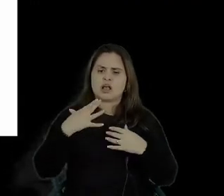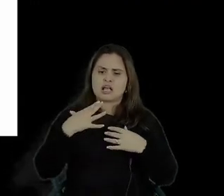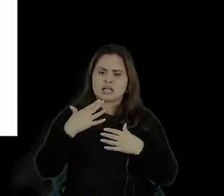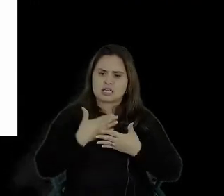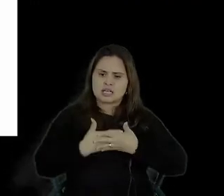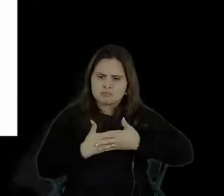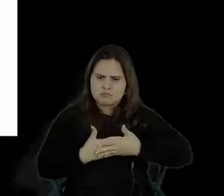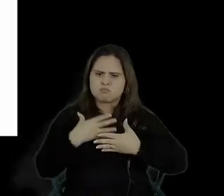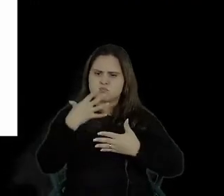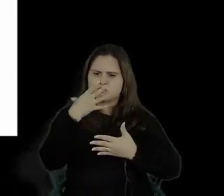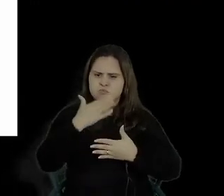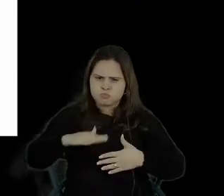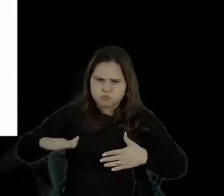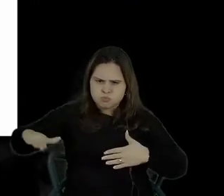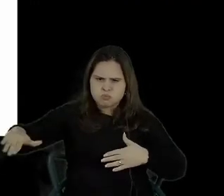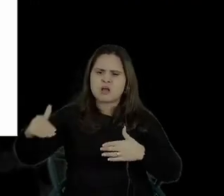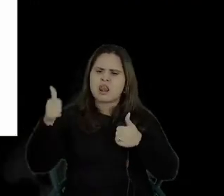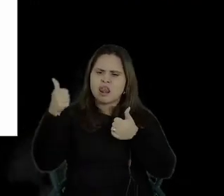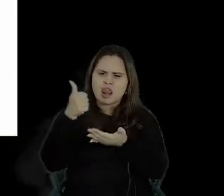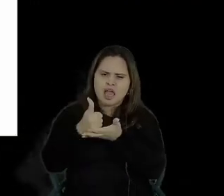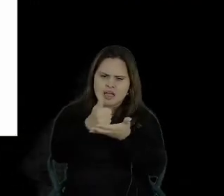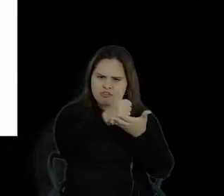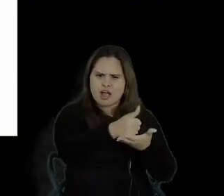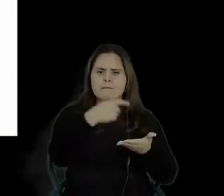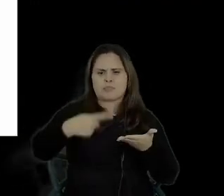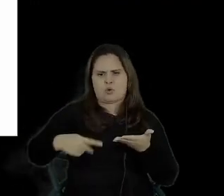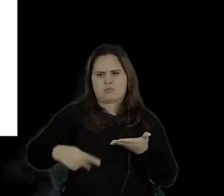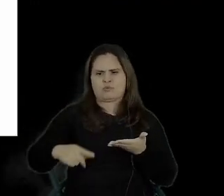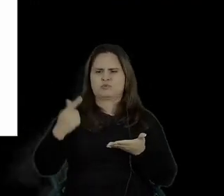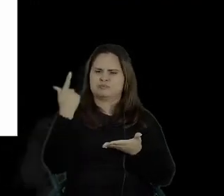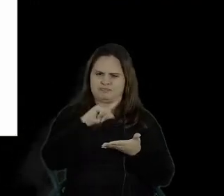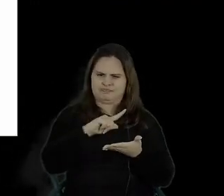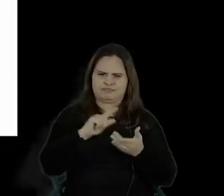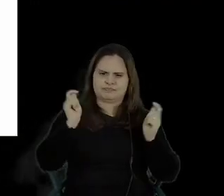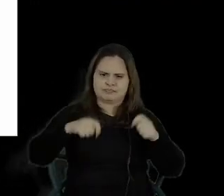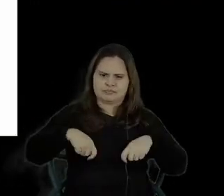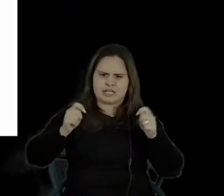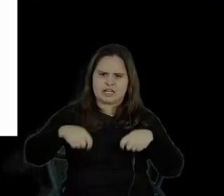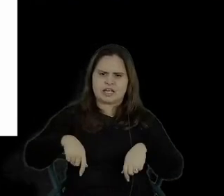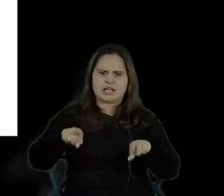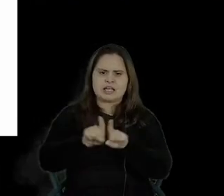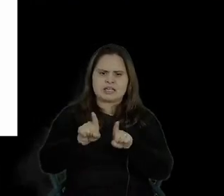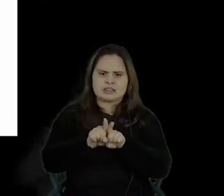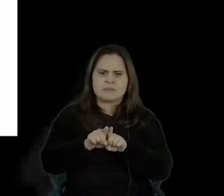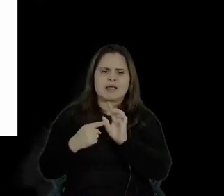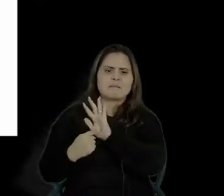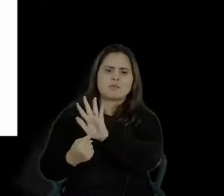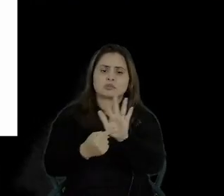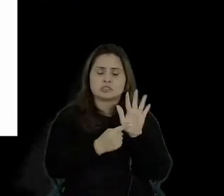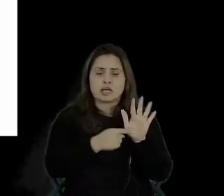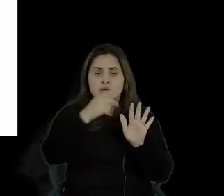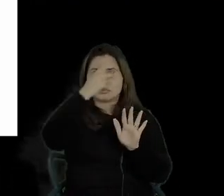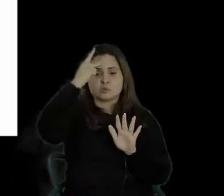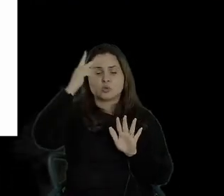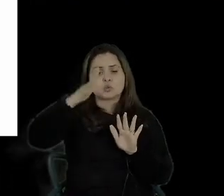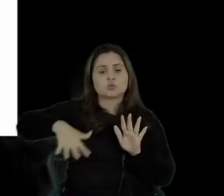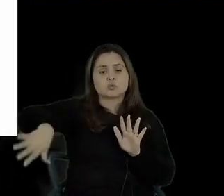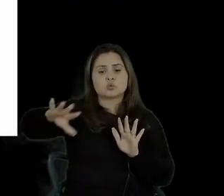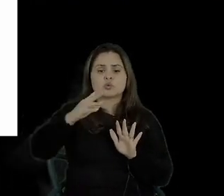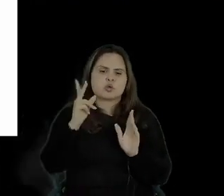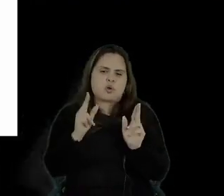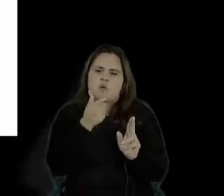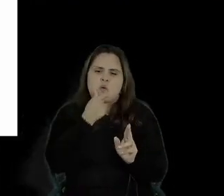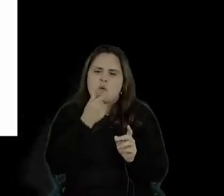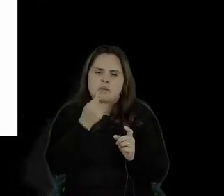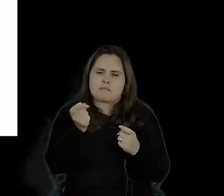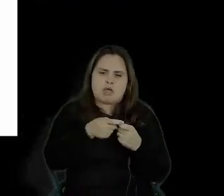sejam realizados projetos aqui em Londrina. Nós podemos sim e devemos sim fazer com que esses caras aí, o Dr. Carijo, o